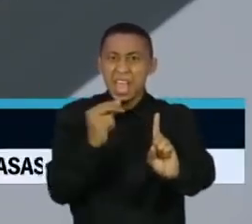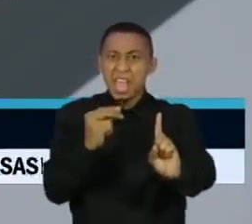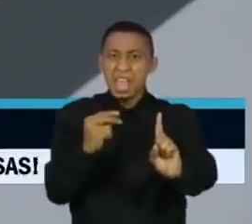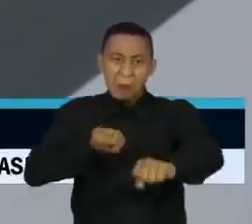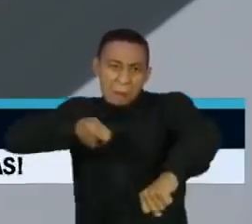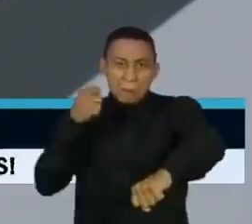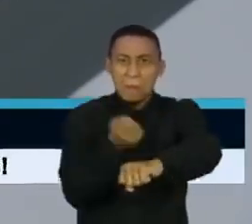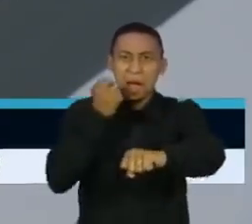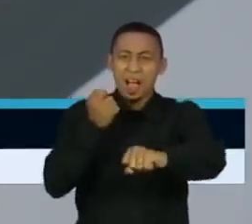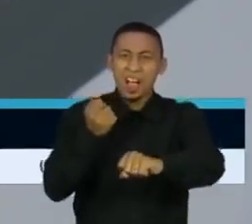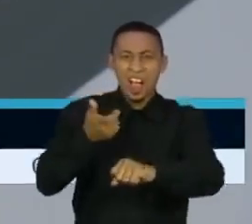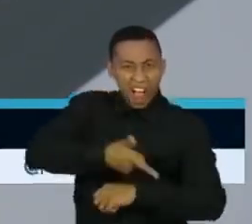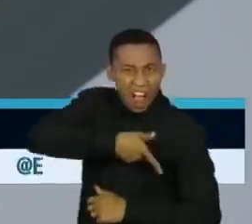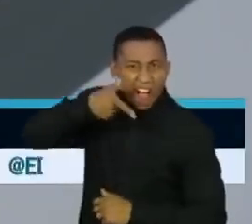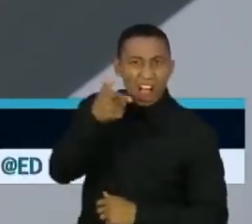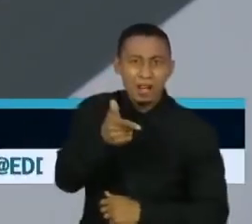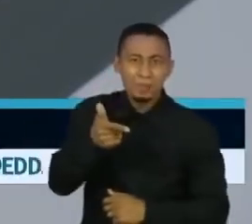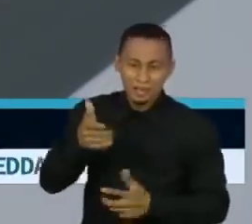pessoas, armamento,